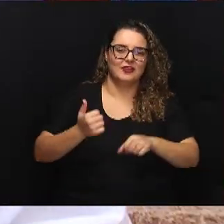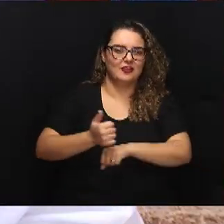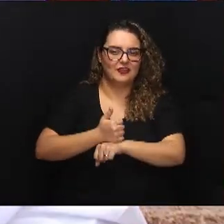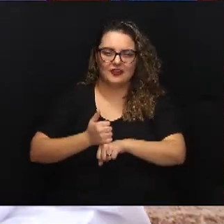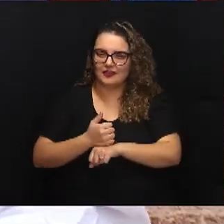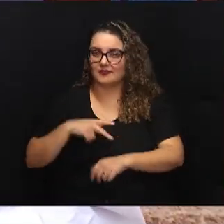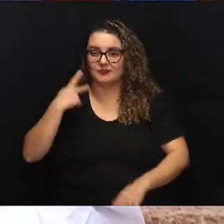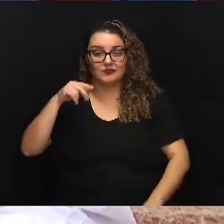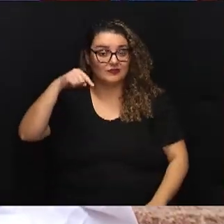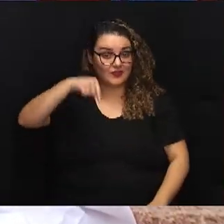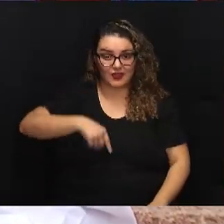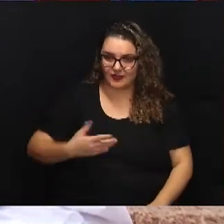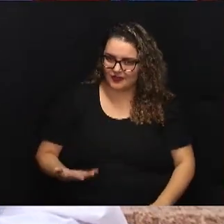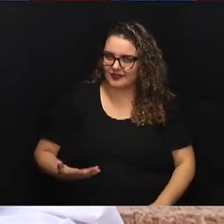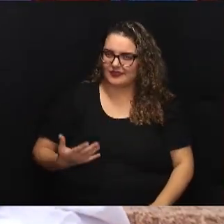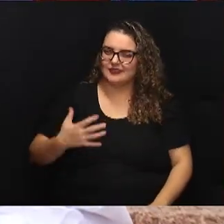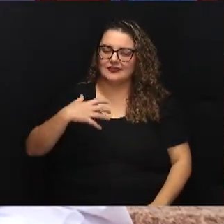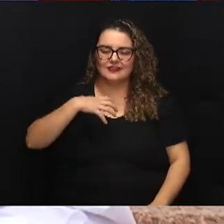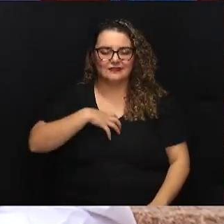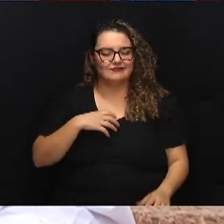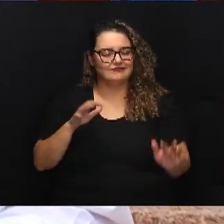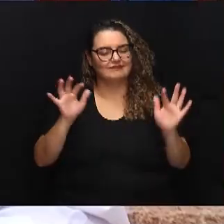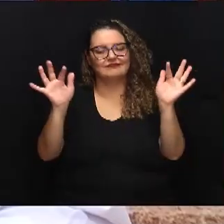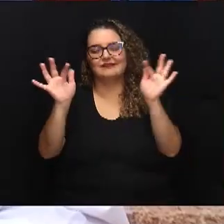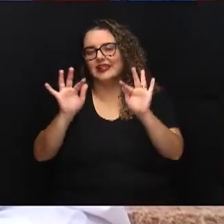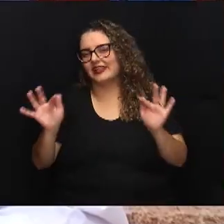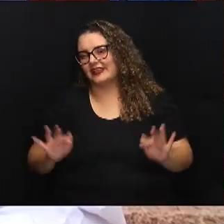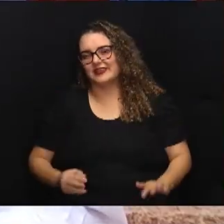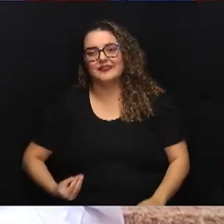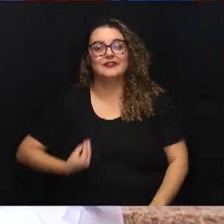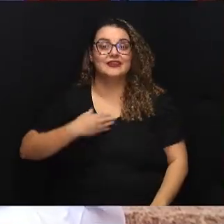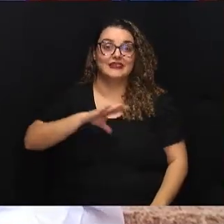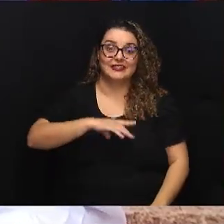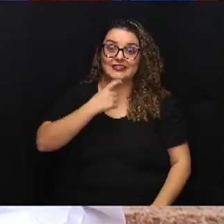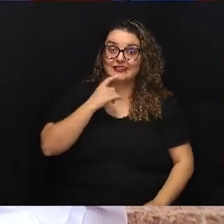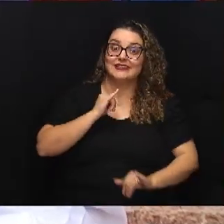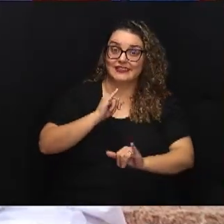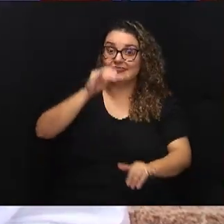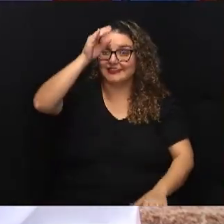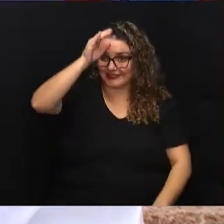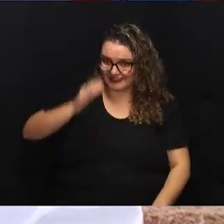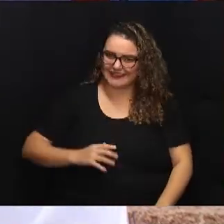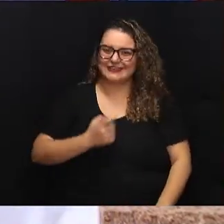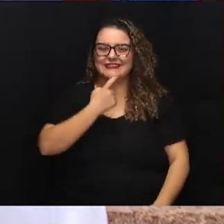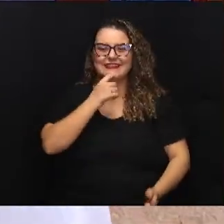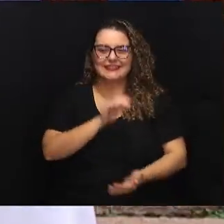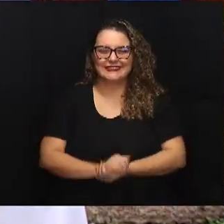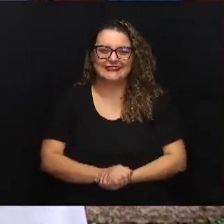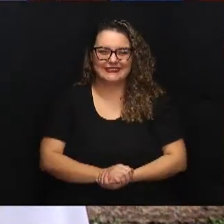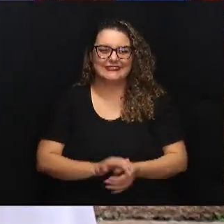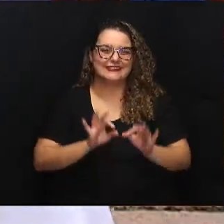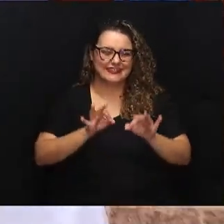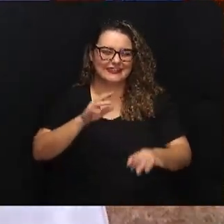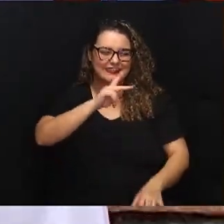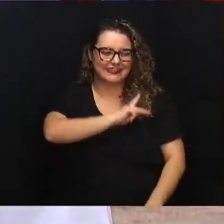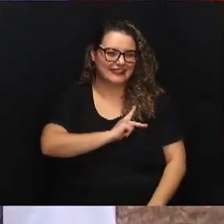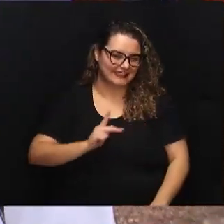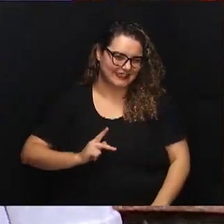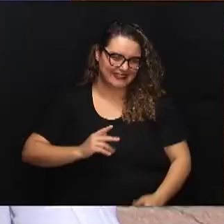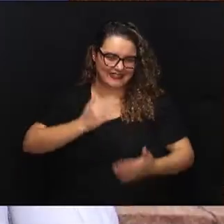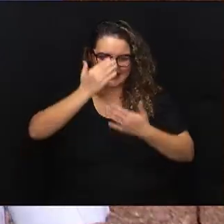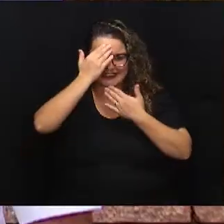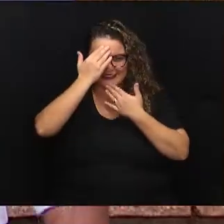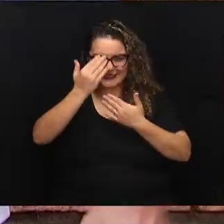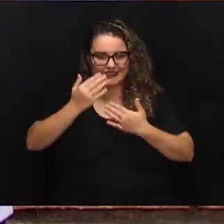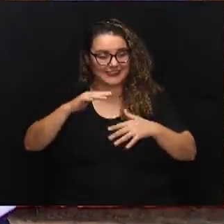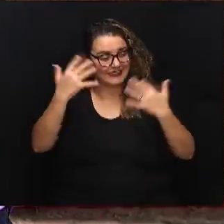e política. Sou muito feliz de viver em Campinas e dizer que sou cidadão campineiro. Tá certo, então, presidente. Muito